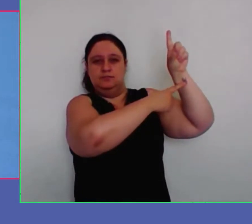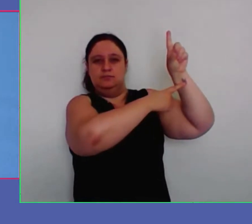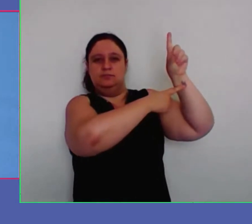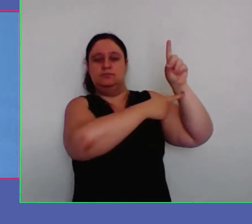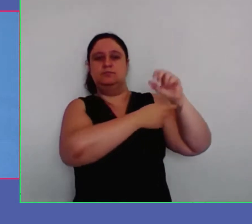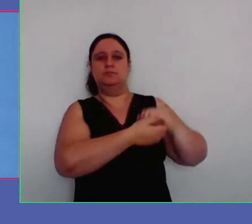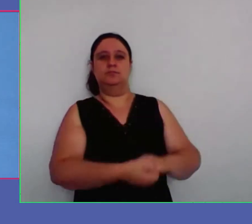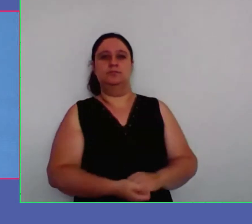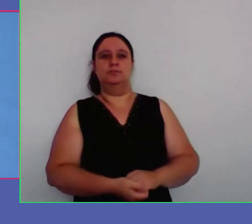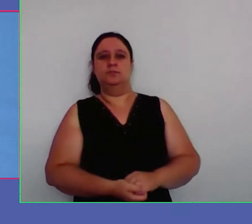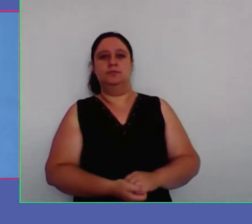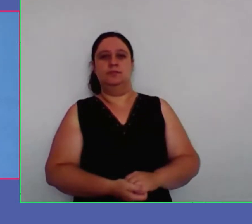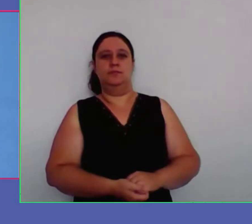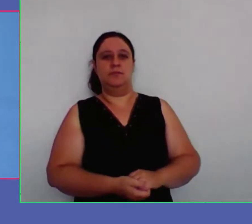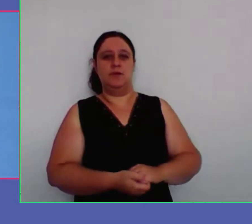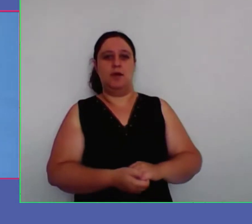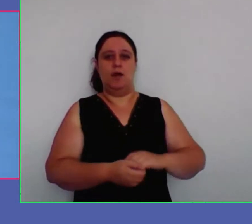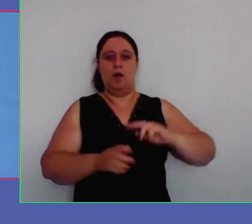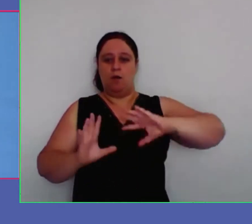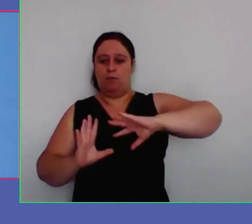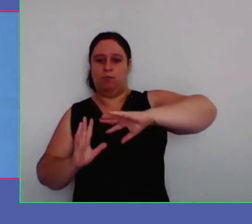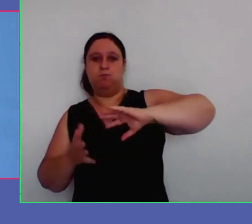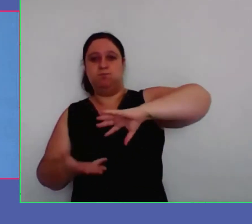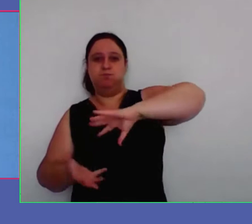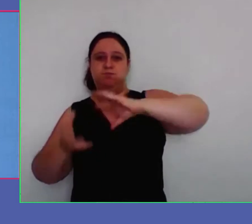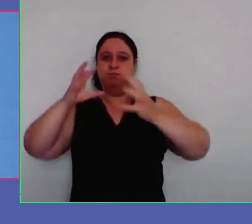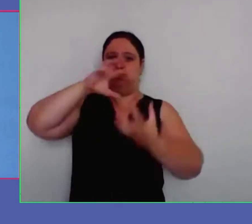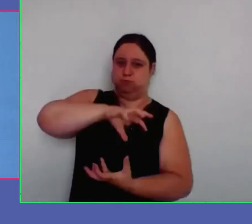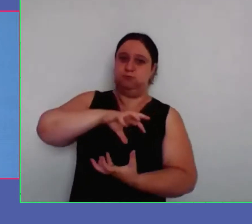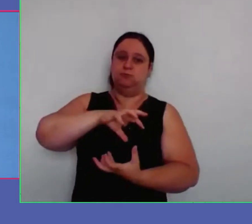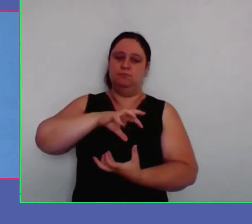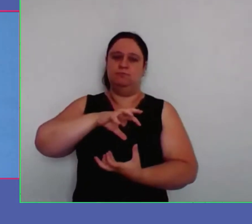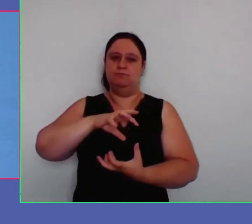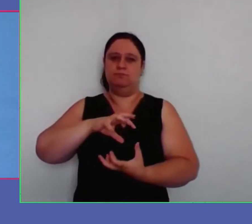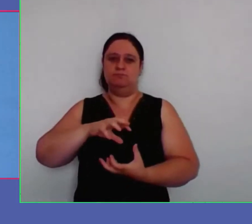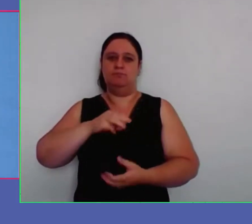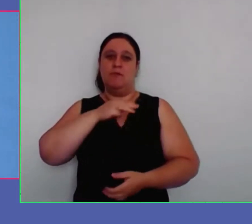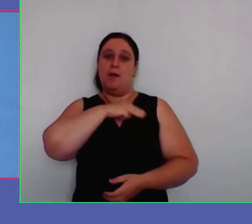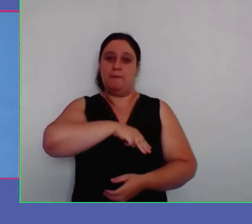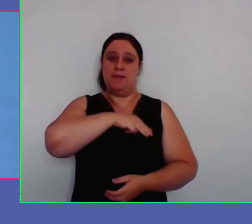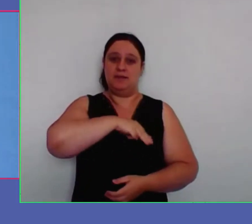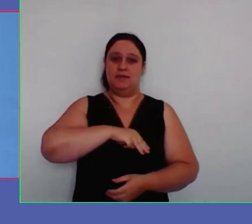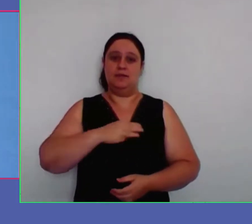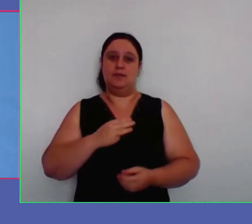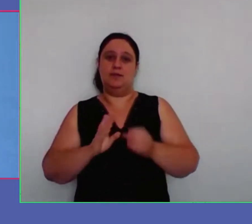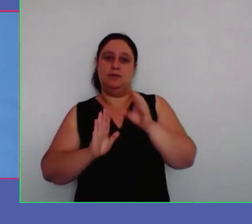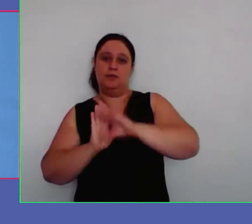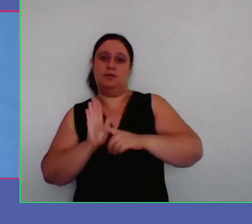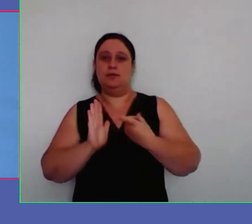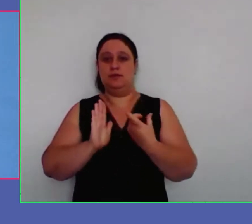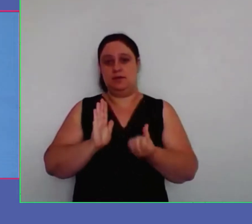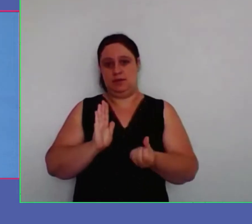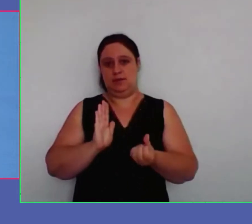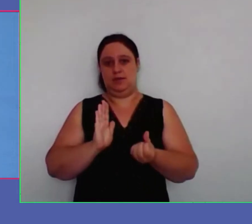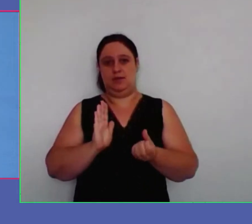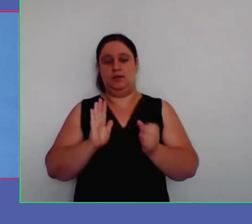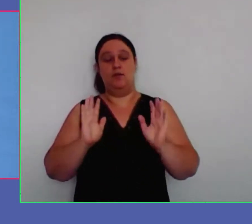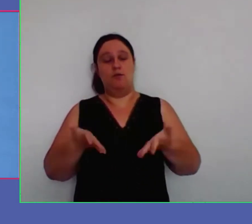nova virada a partir do Mateus 16. Então hoje eu pretendo